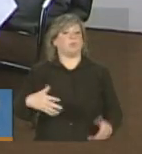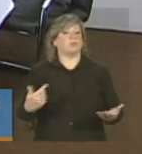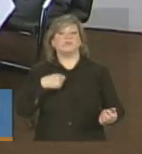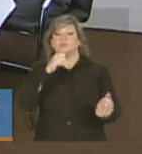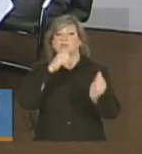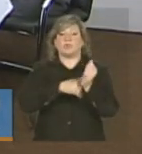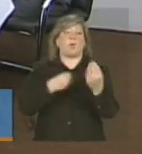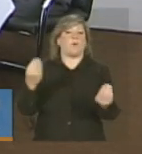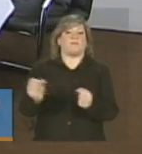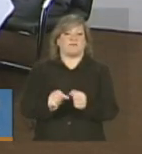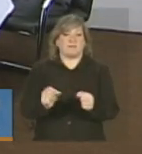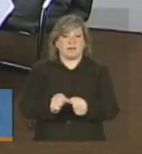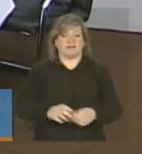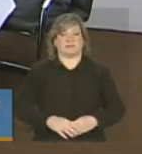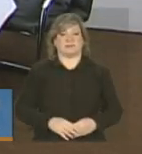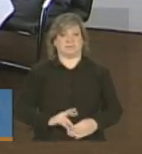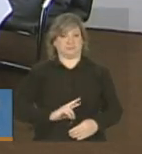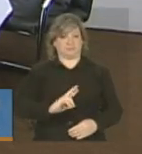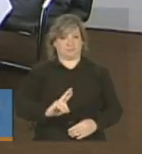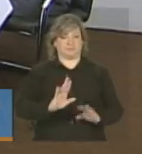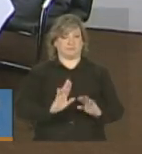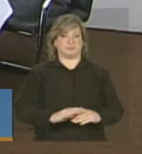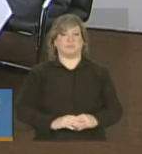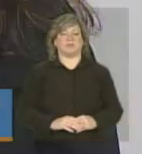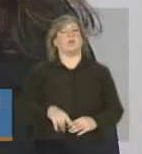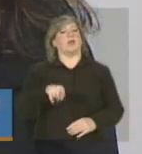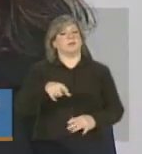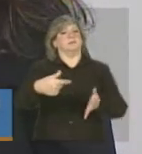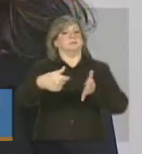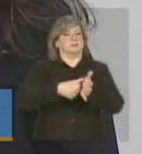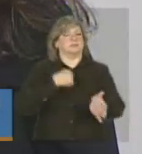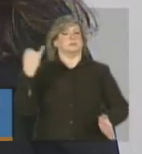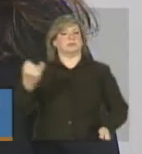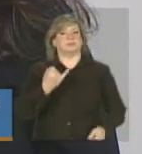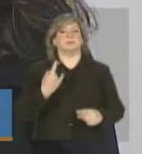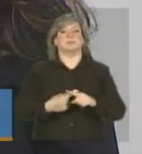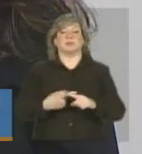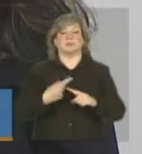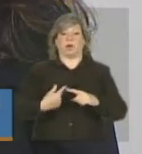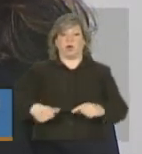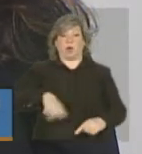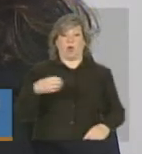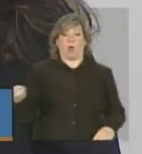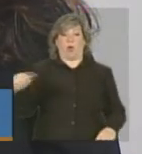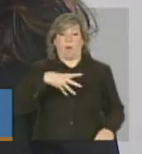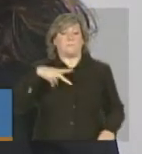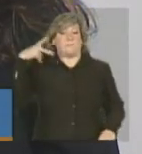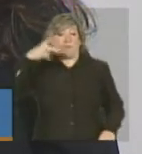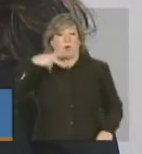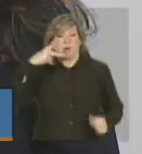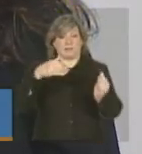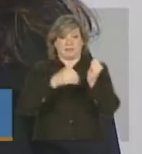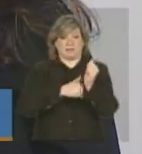Olha, essa é uma pergunta importante. Por quê? Porque nessa nova política de senha, como as senhas são